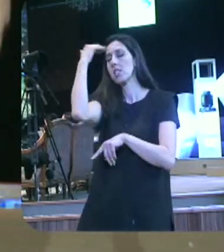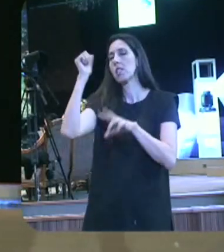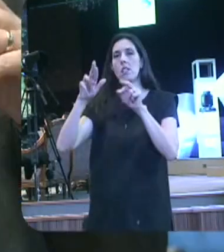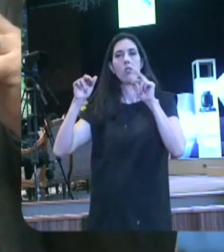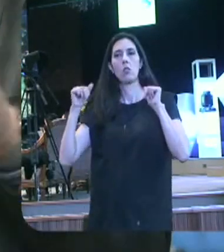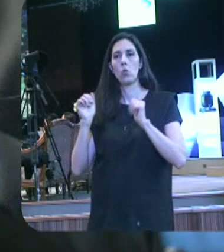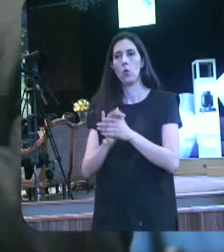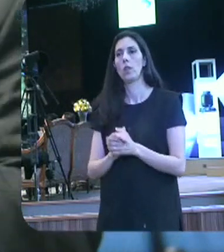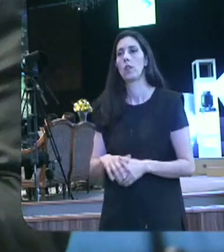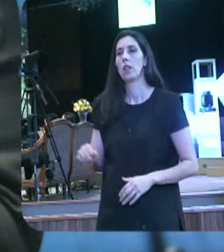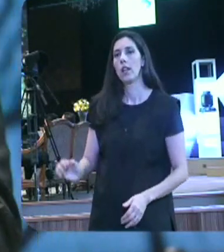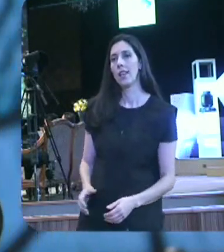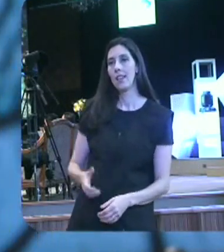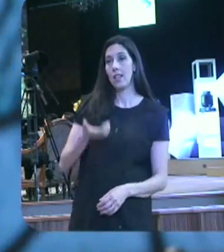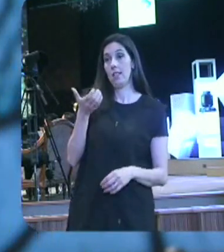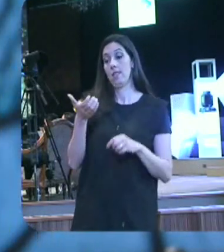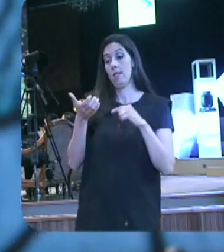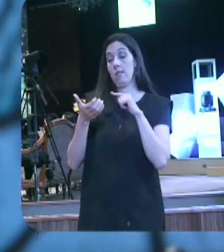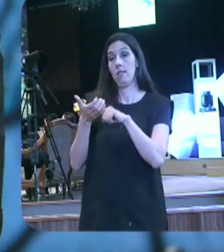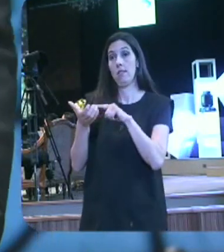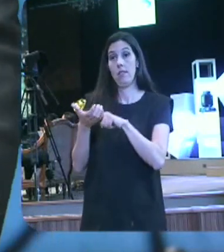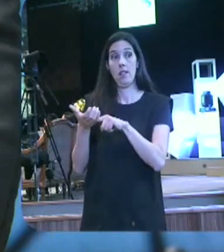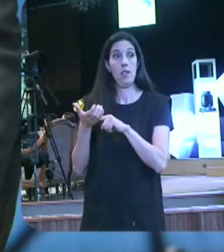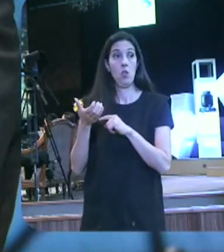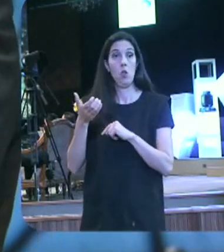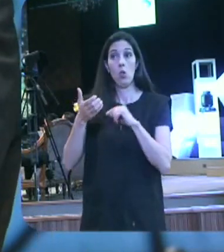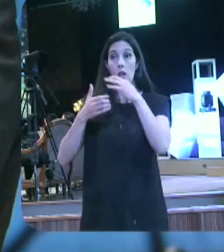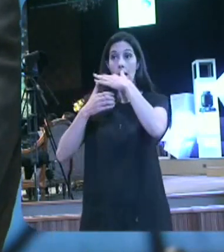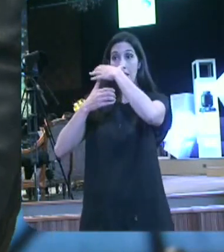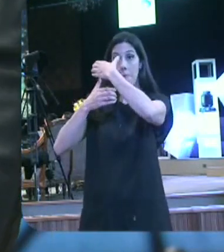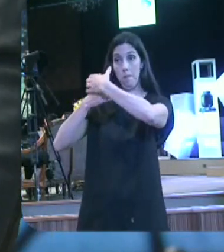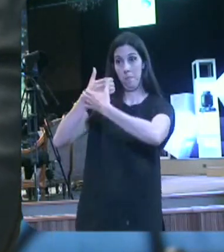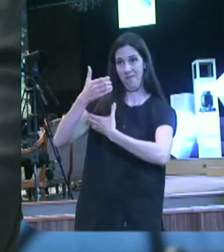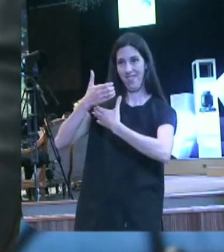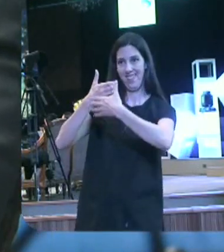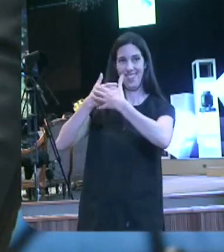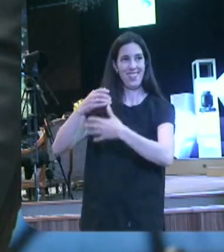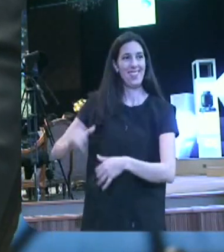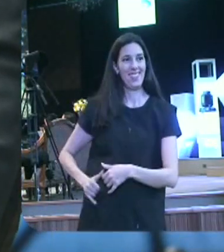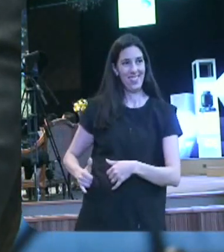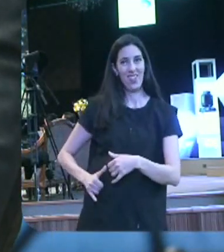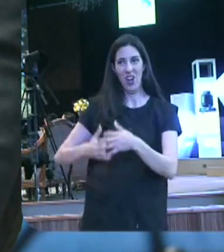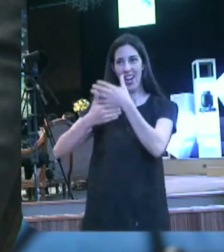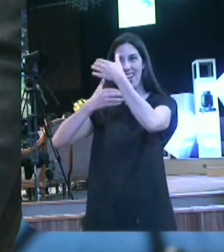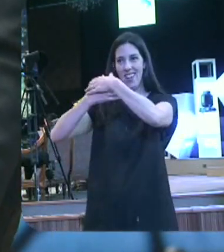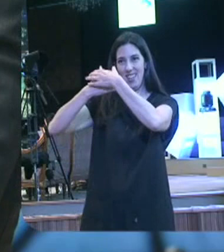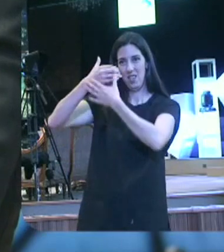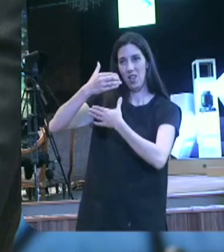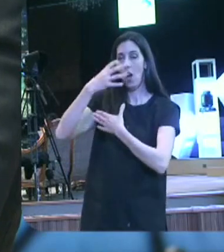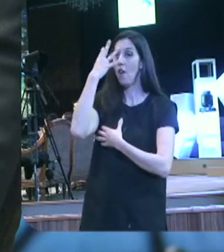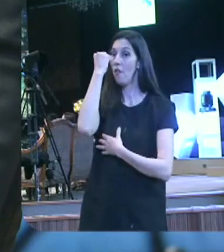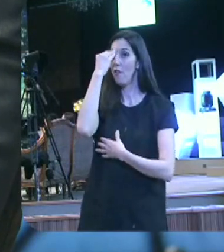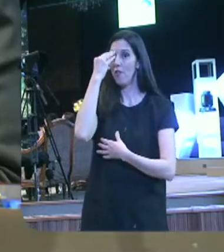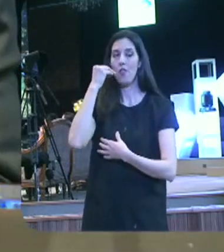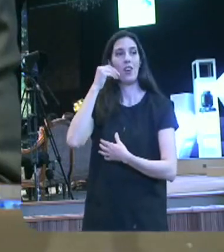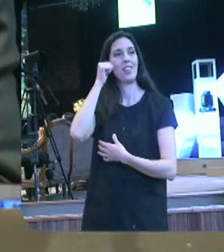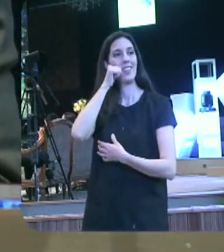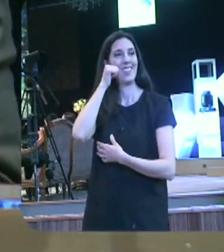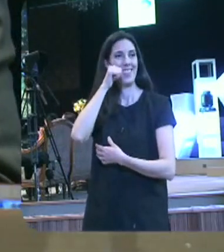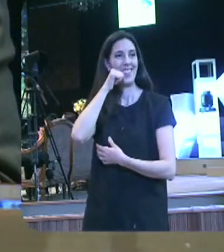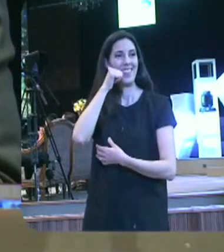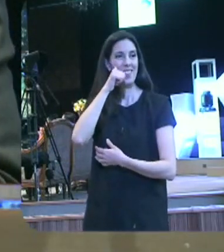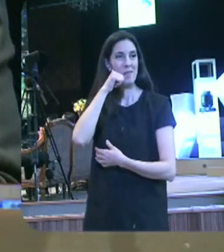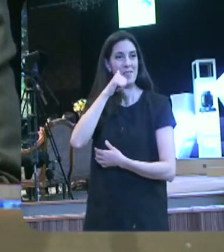o celular, e na capa do celular tinha uma gravura estilizada